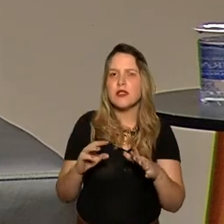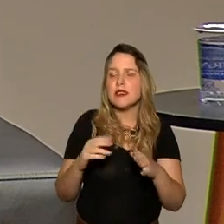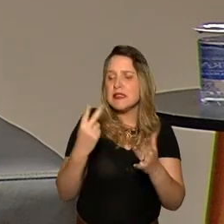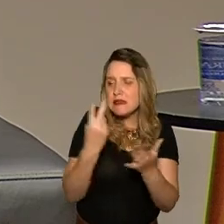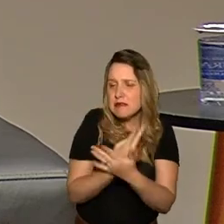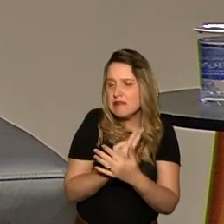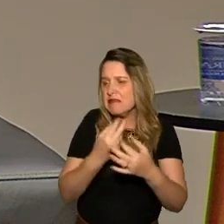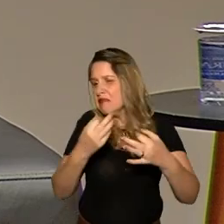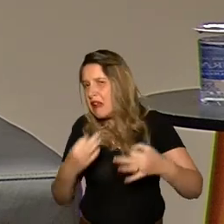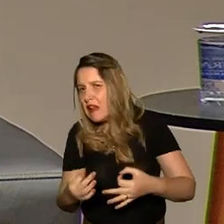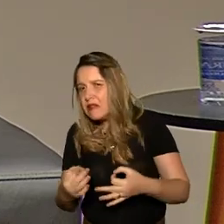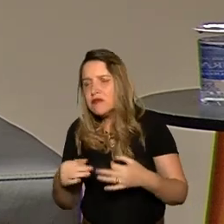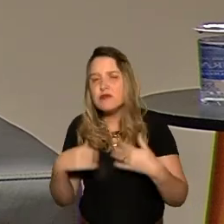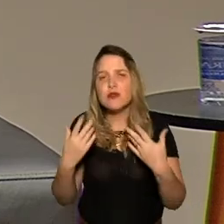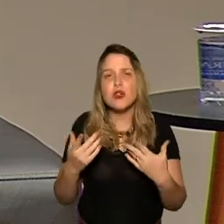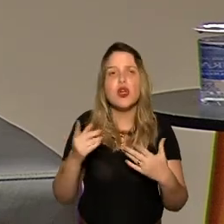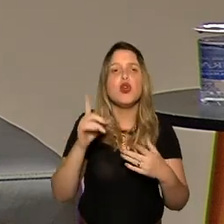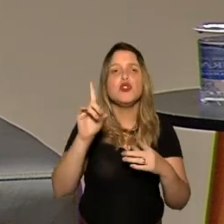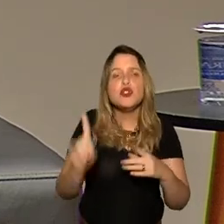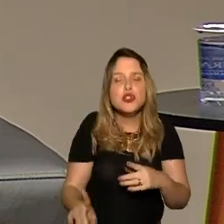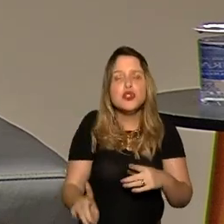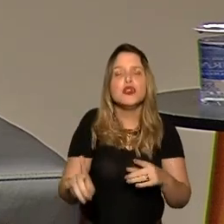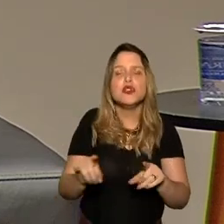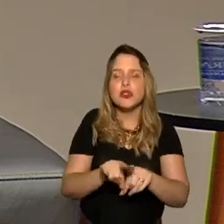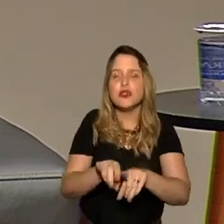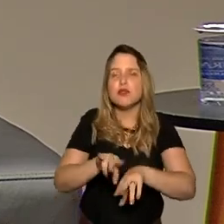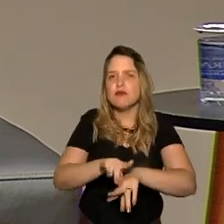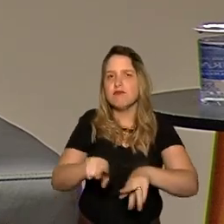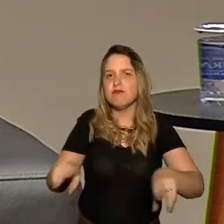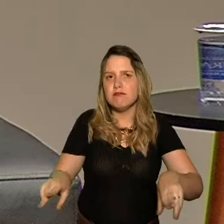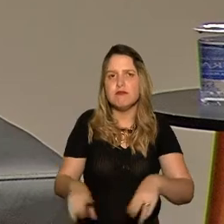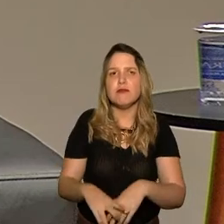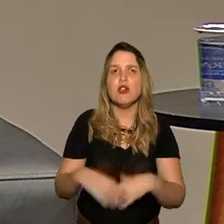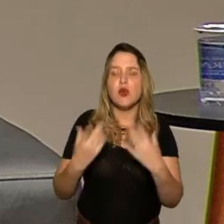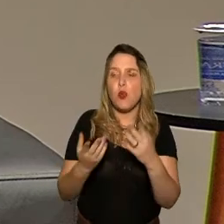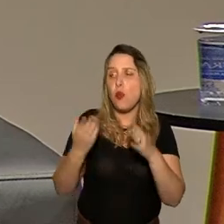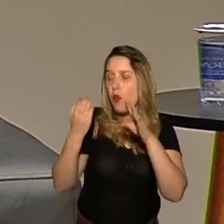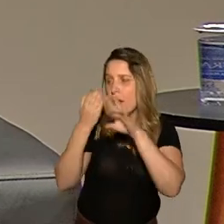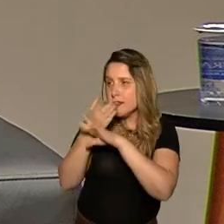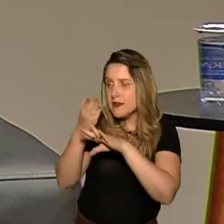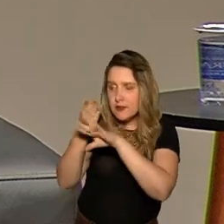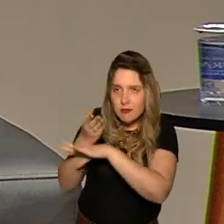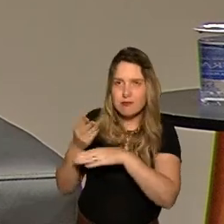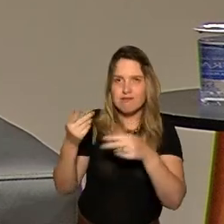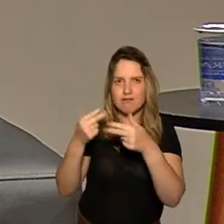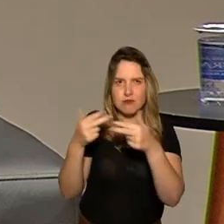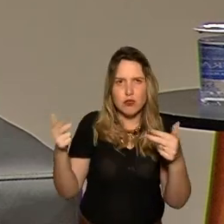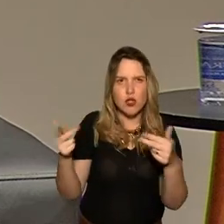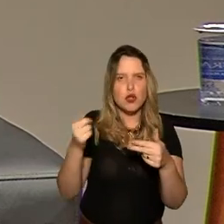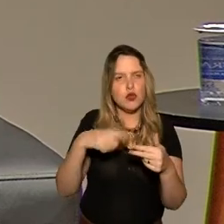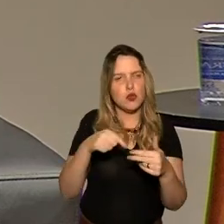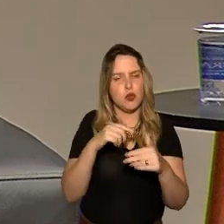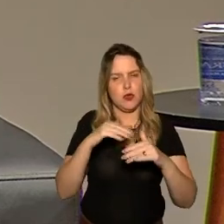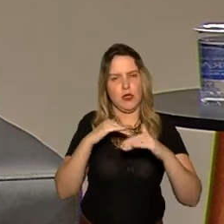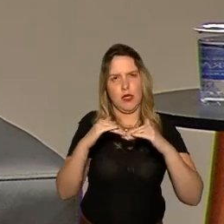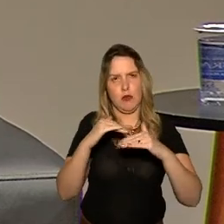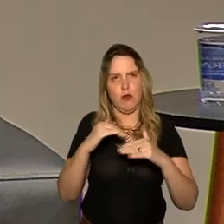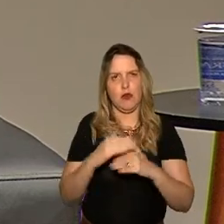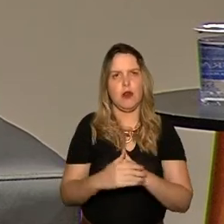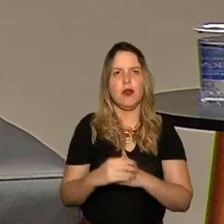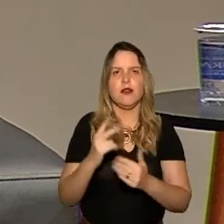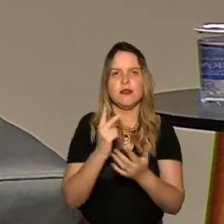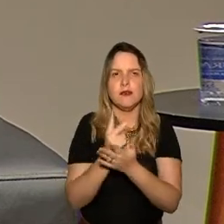Lehart foi convidado a ser o diretor do Centro Cultural e um aspecto da programação que mudou naquele momento que me parece muito